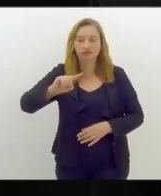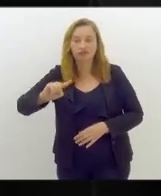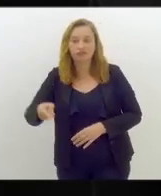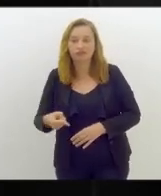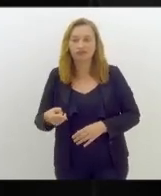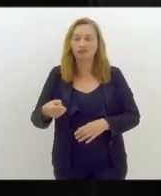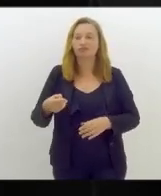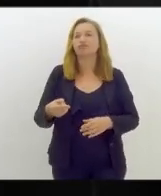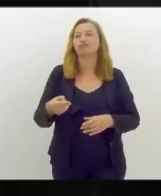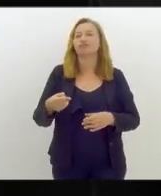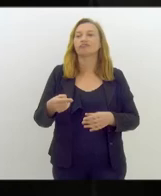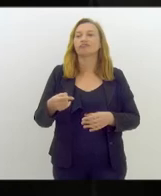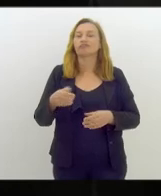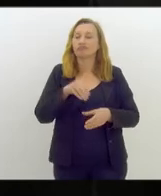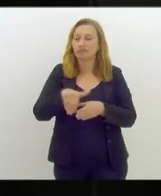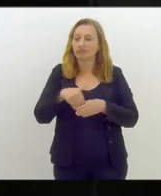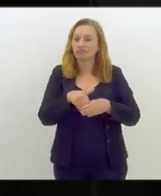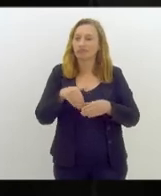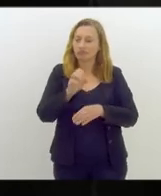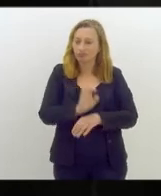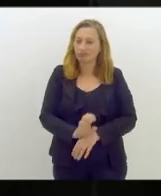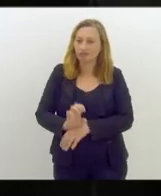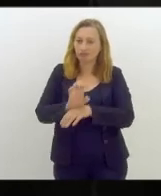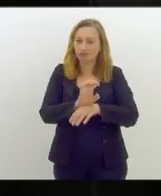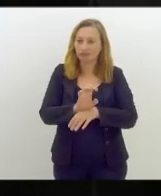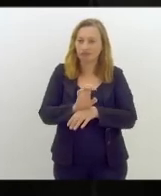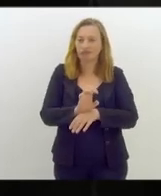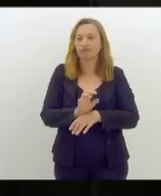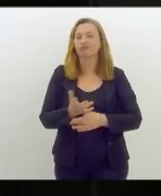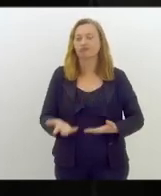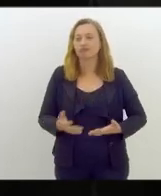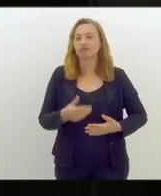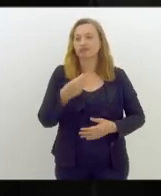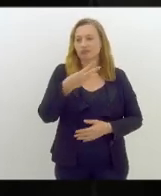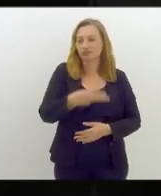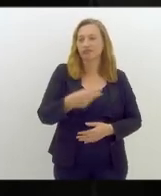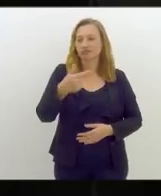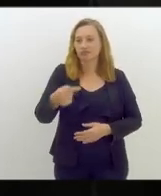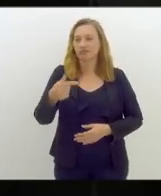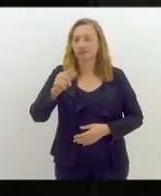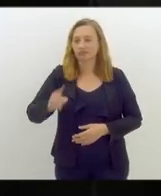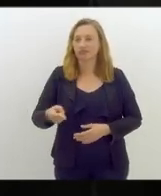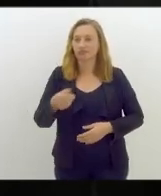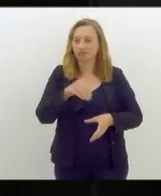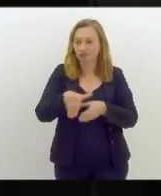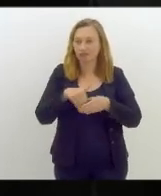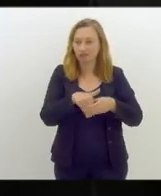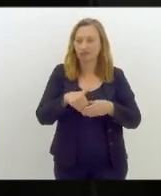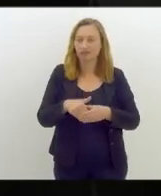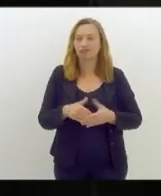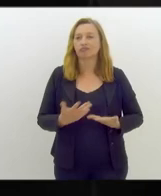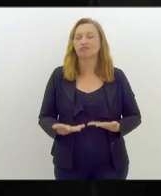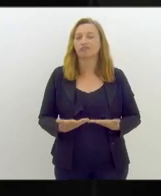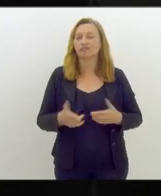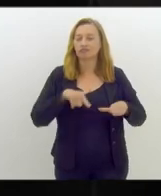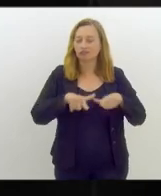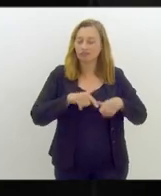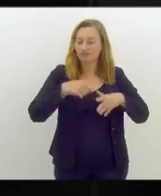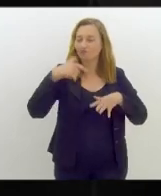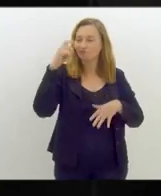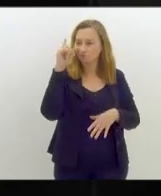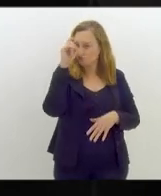pelo estado do Rio de Janeiro, totalizando 37 mil votos. Queria dizer que foi um mandato de muita